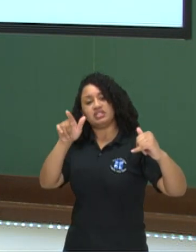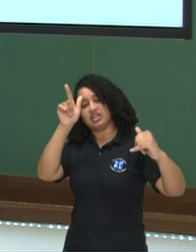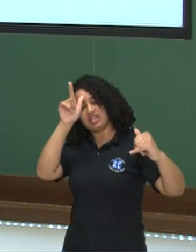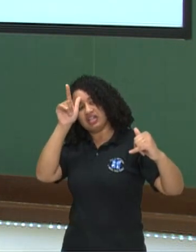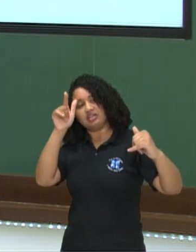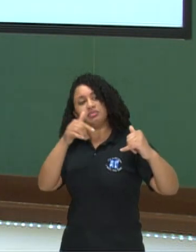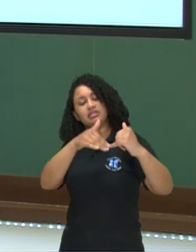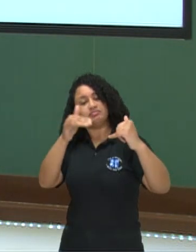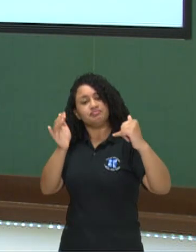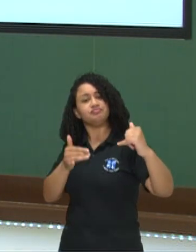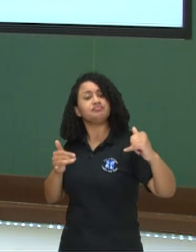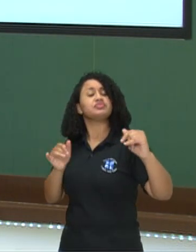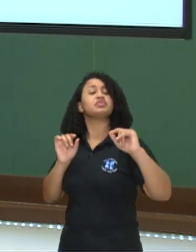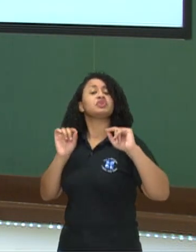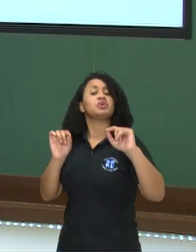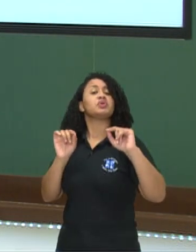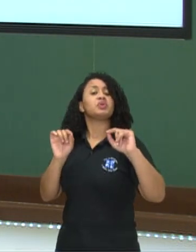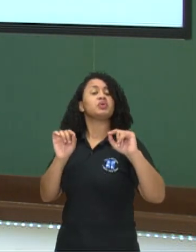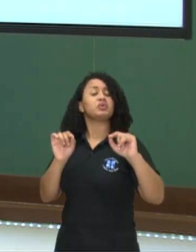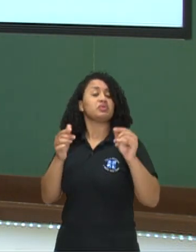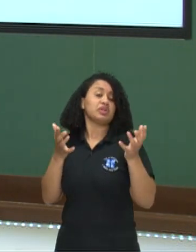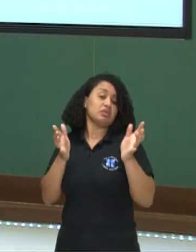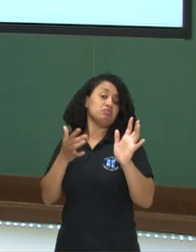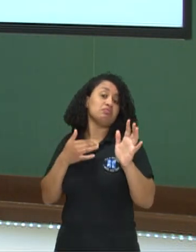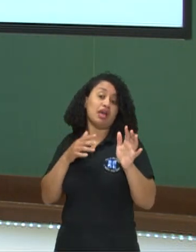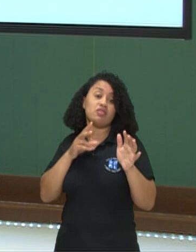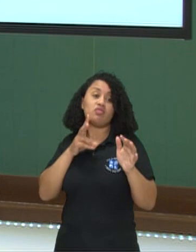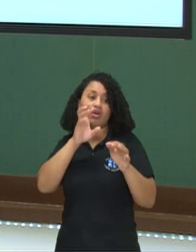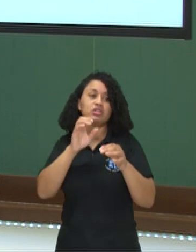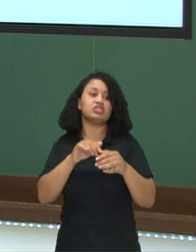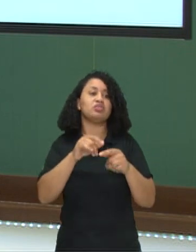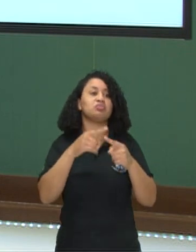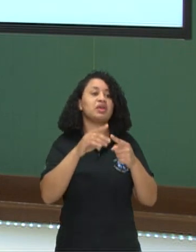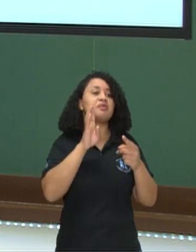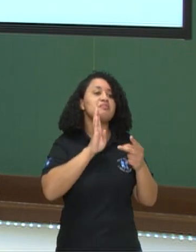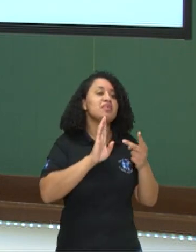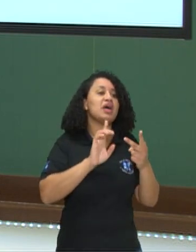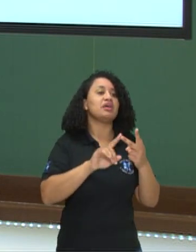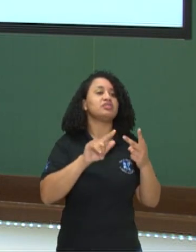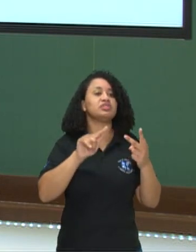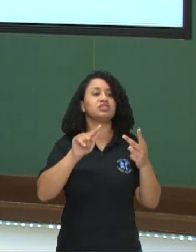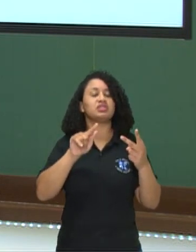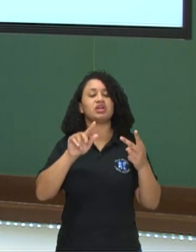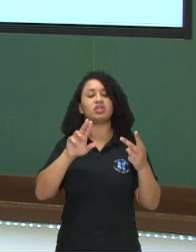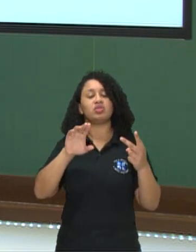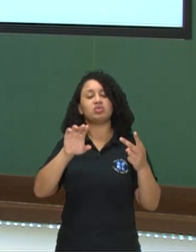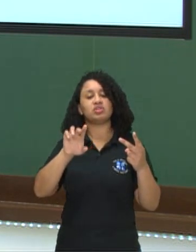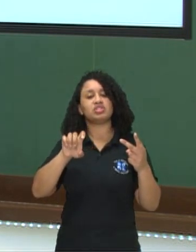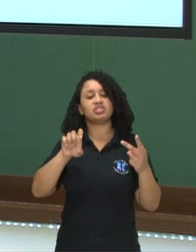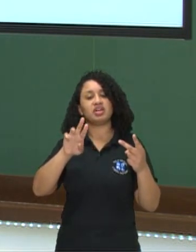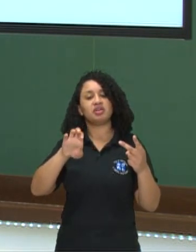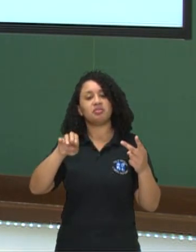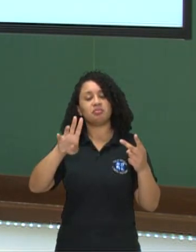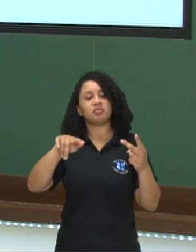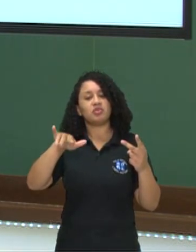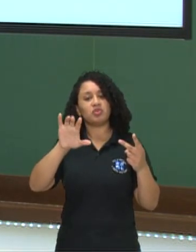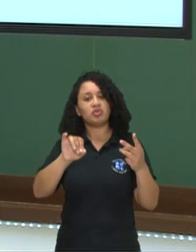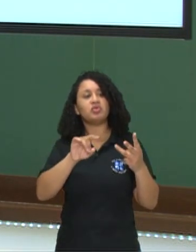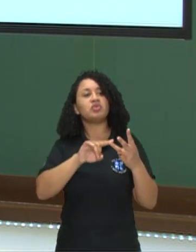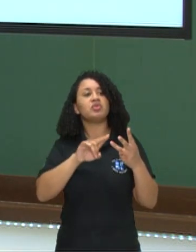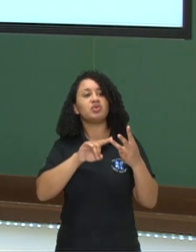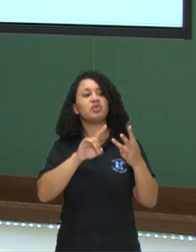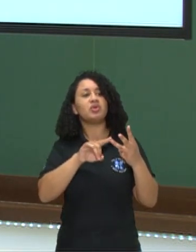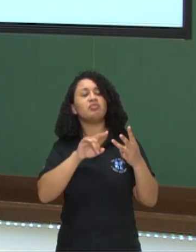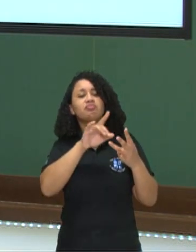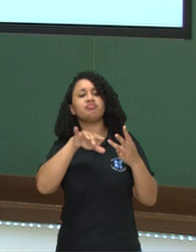mais para cima a Holanda se declararam neutras nessas declarações de guerra da Segunda Guerra Mundial. Então a França